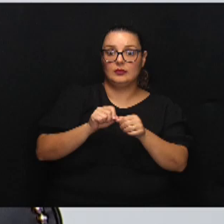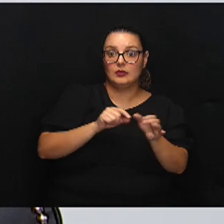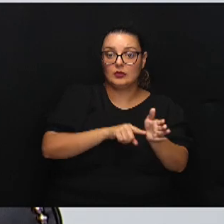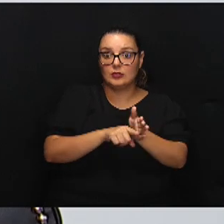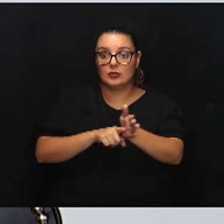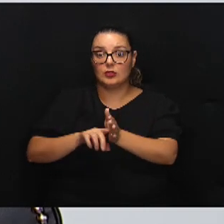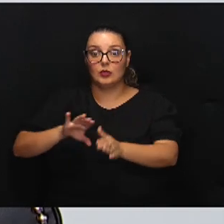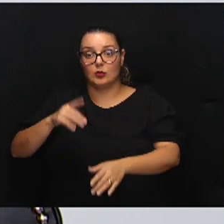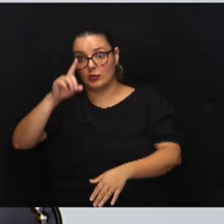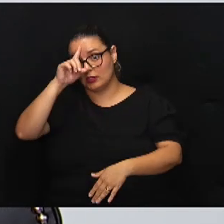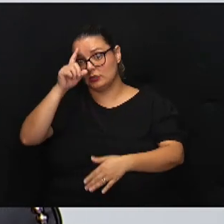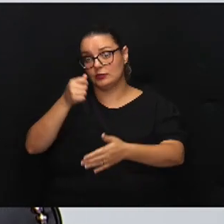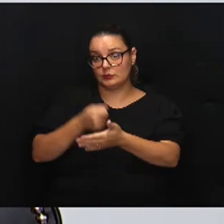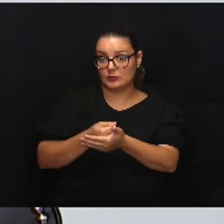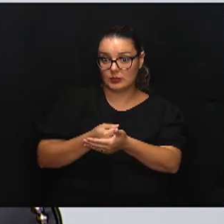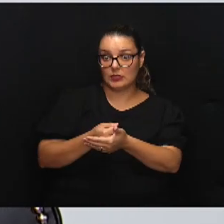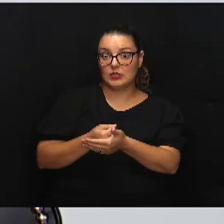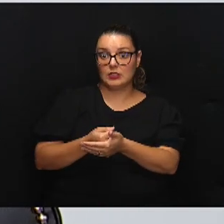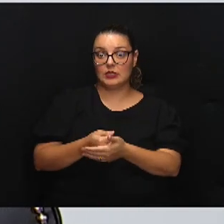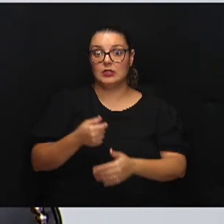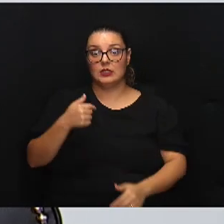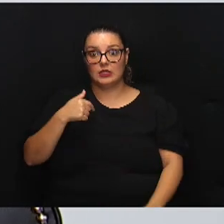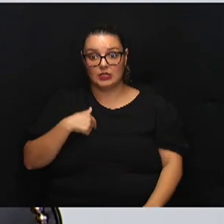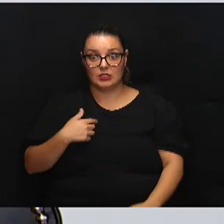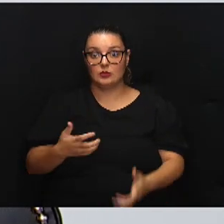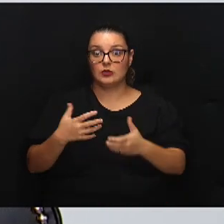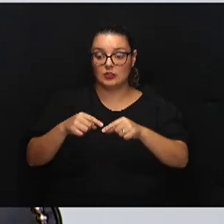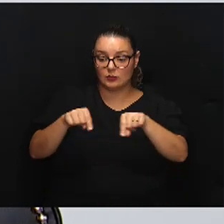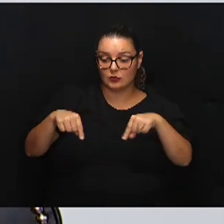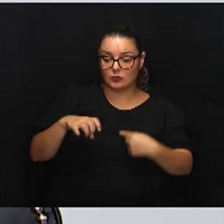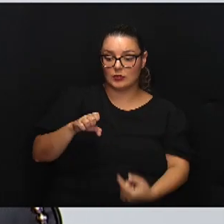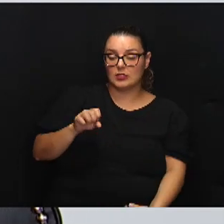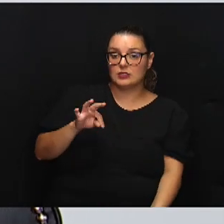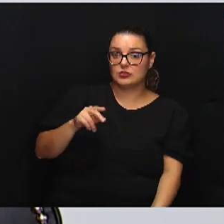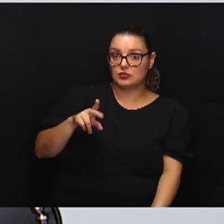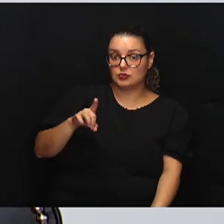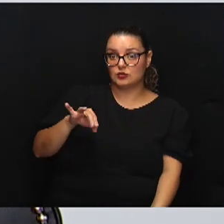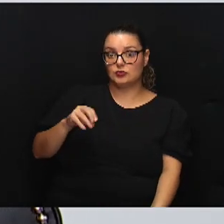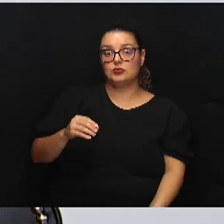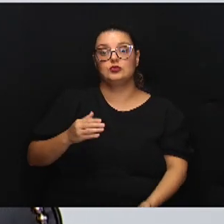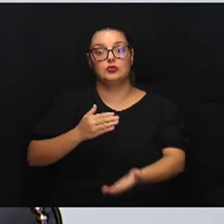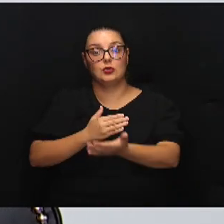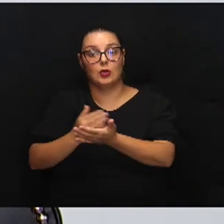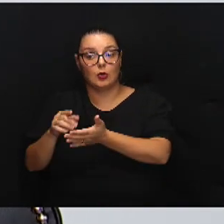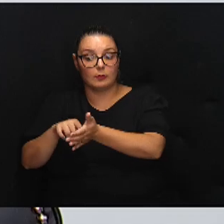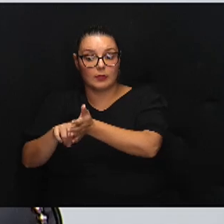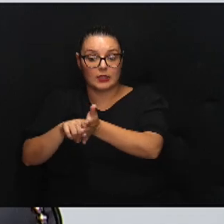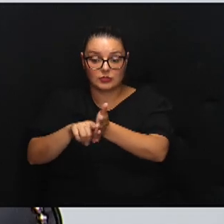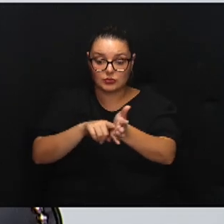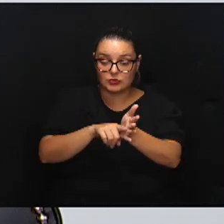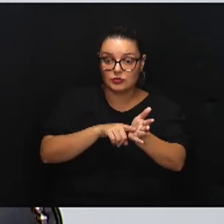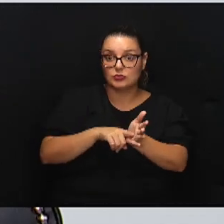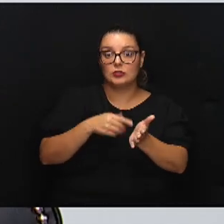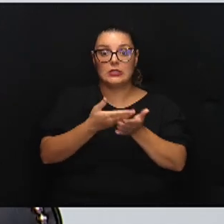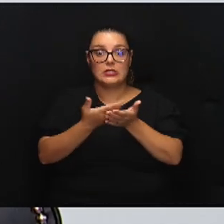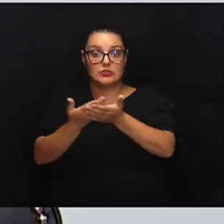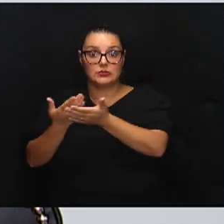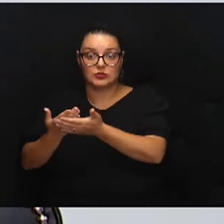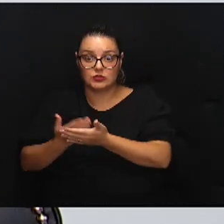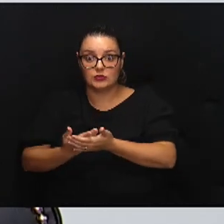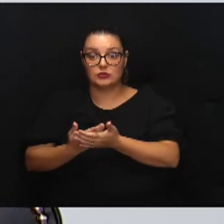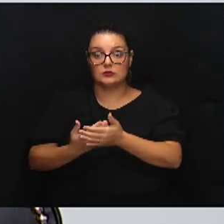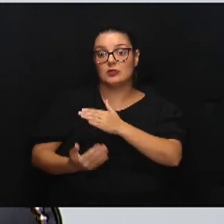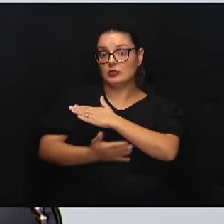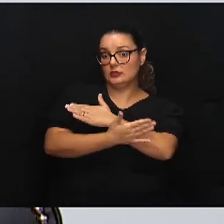eu decidi que eu iria sair de lá, que eu queria ter meu estúdio, eu já comecei a pesquisar, a estudar, e isso me